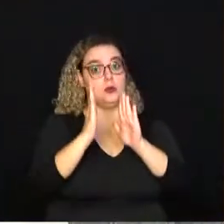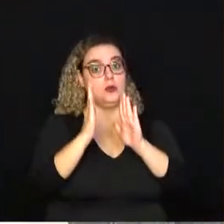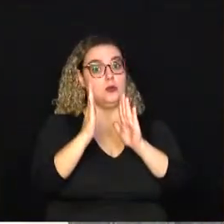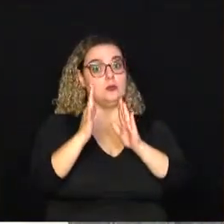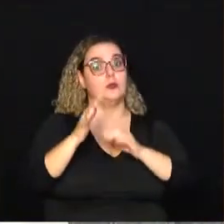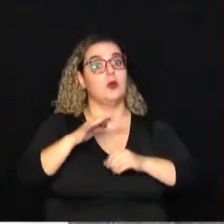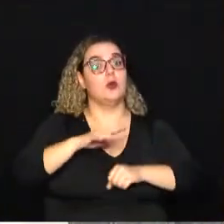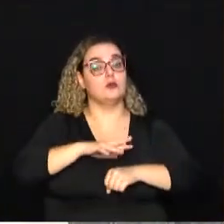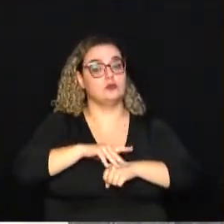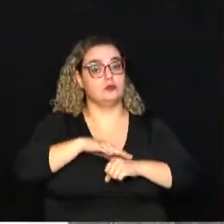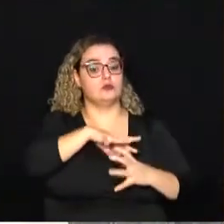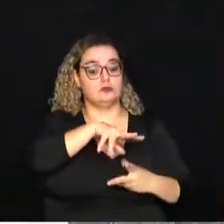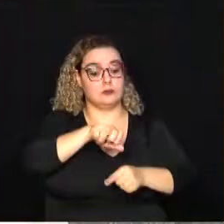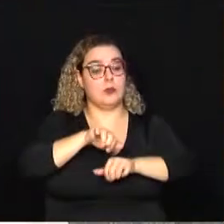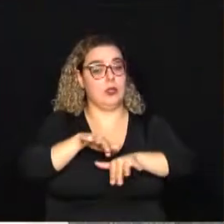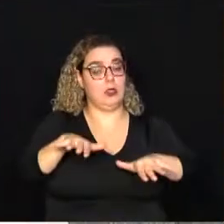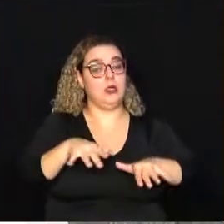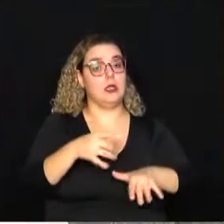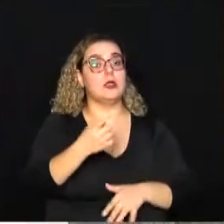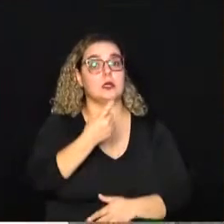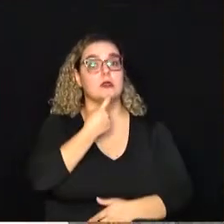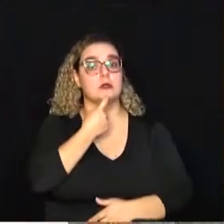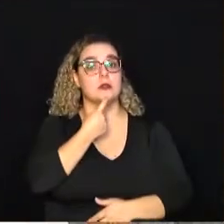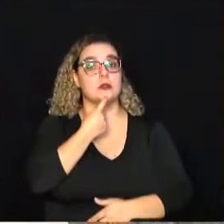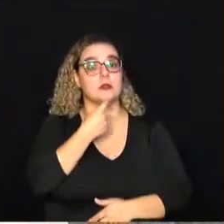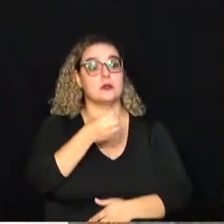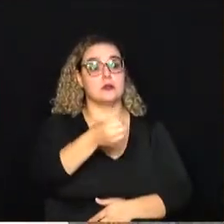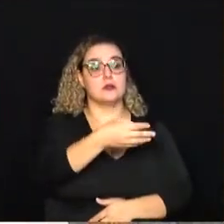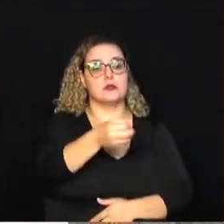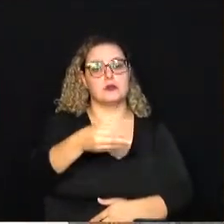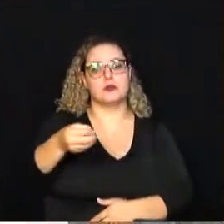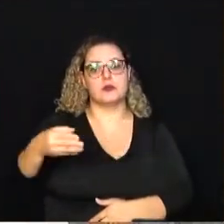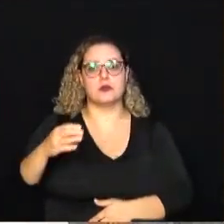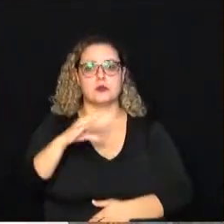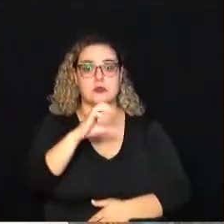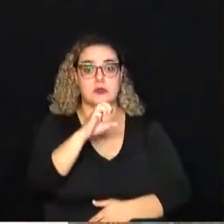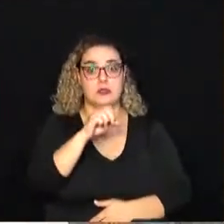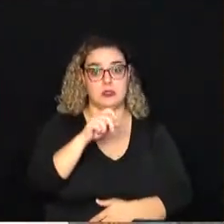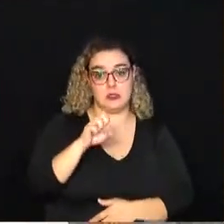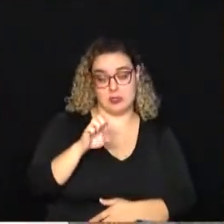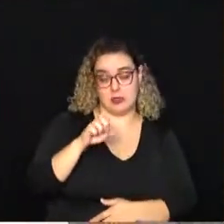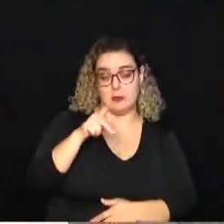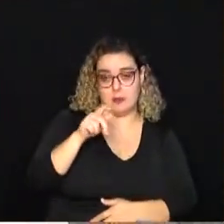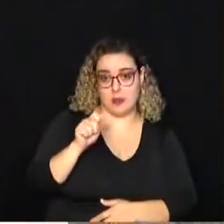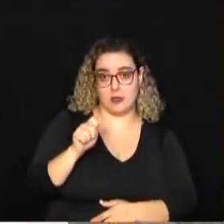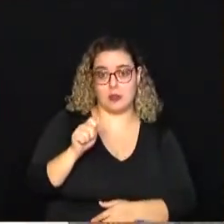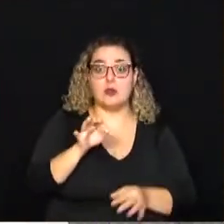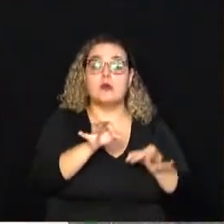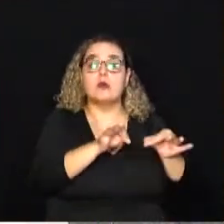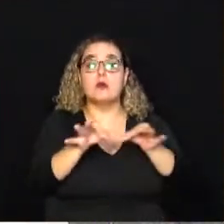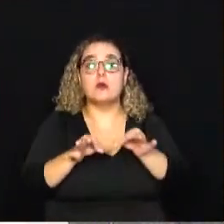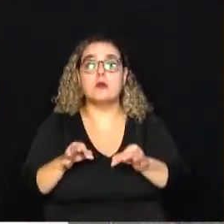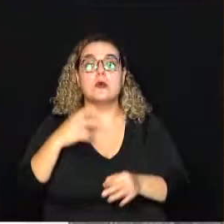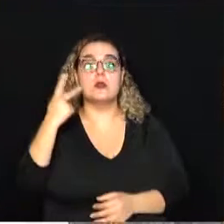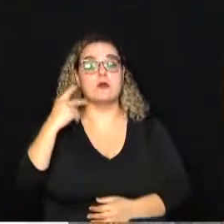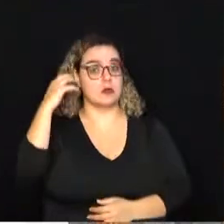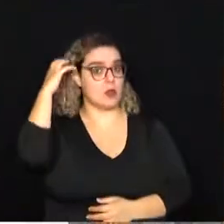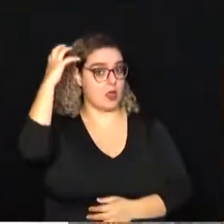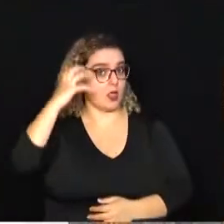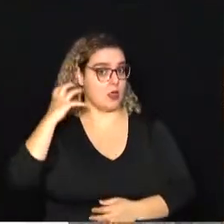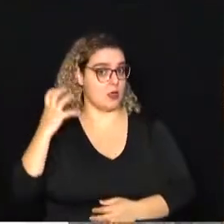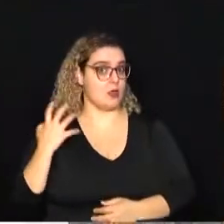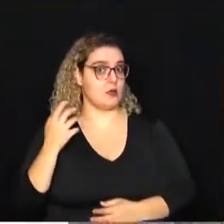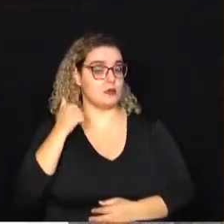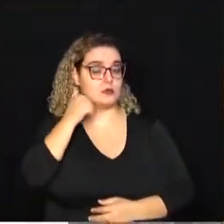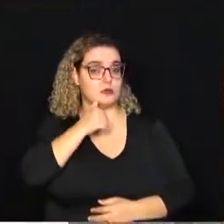em Campinas e as novas cepas do coronavírus, que é um debate que vai ser coordenado pela vereadora Guida Calisto, junto